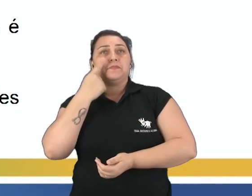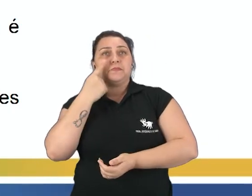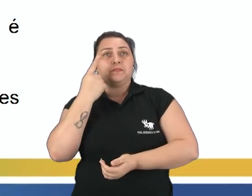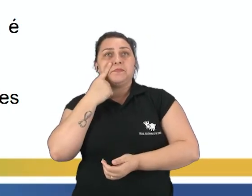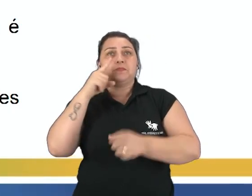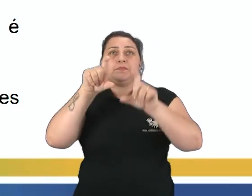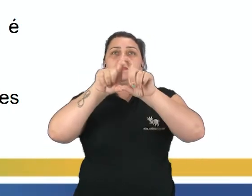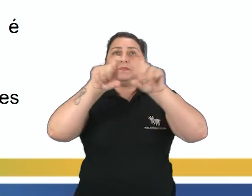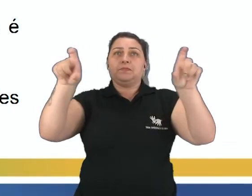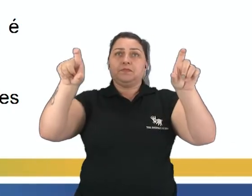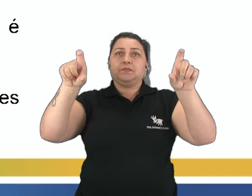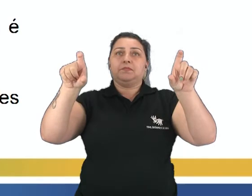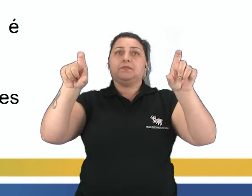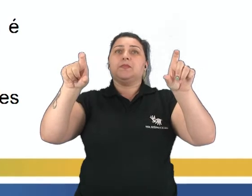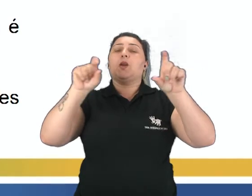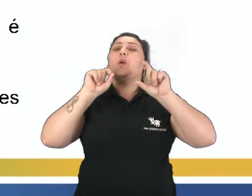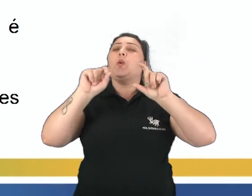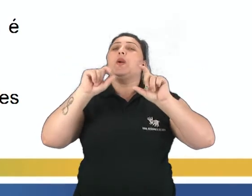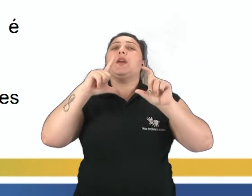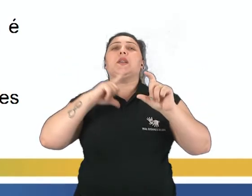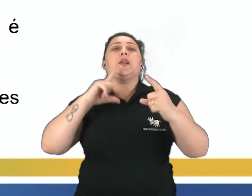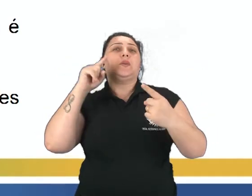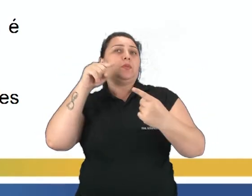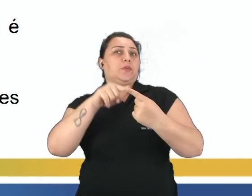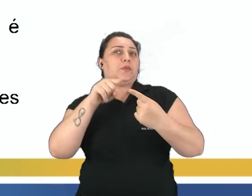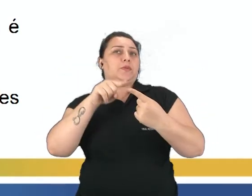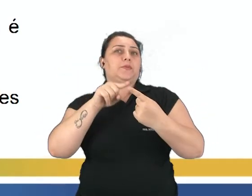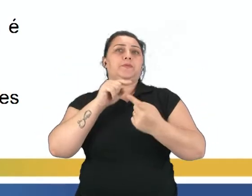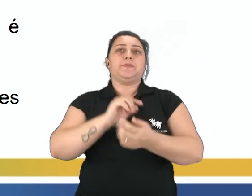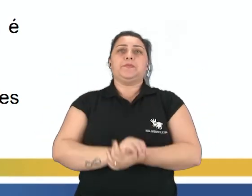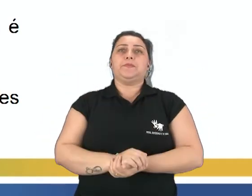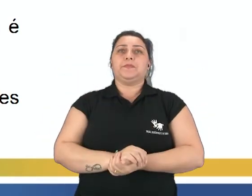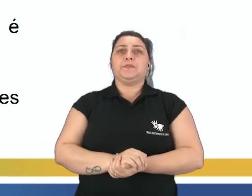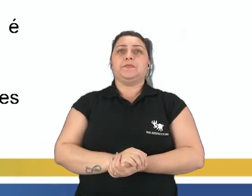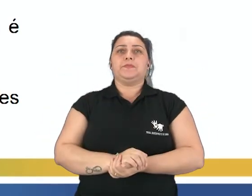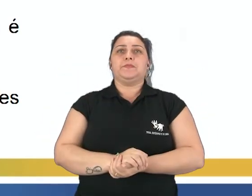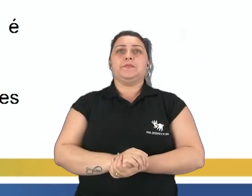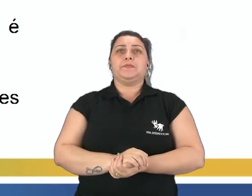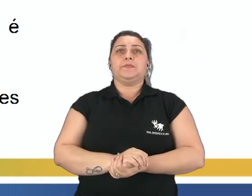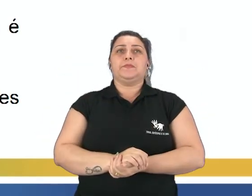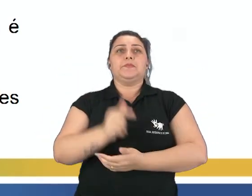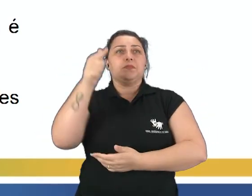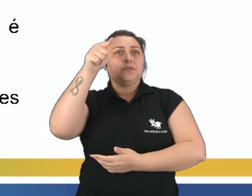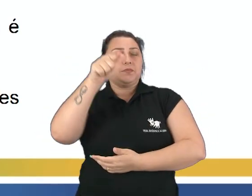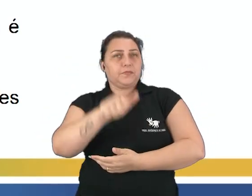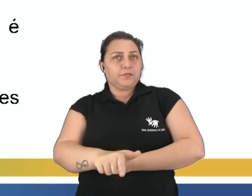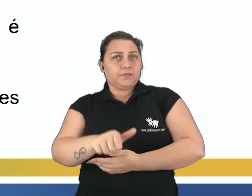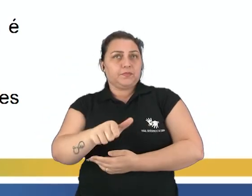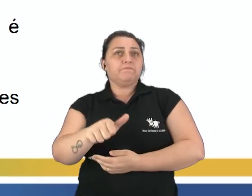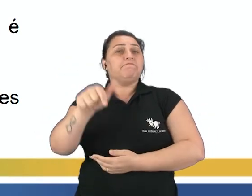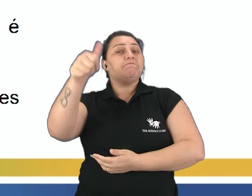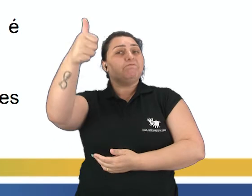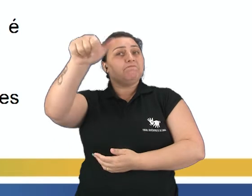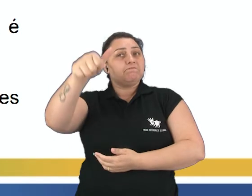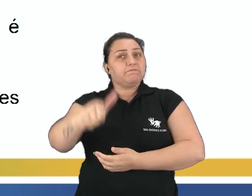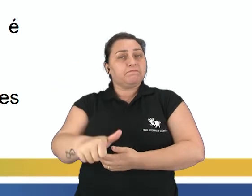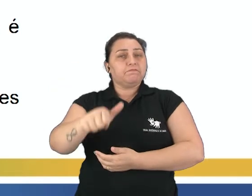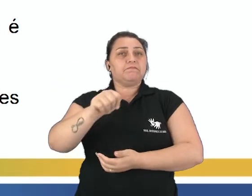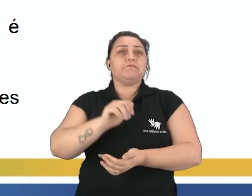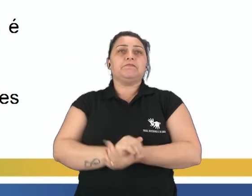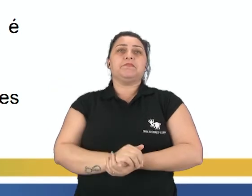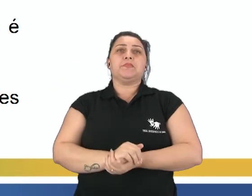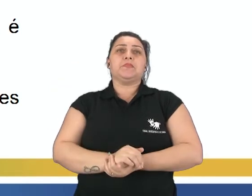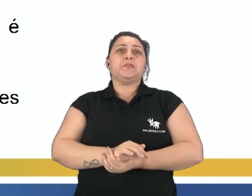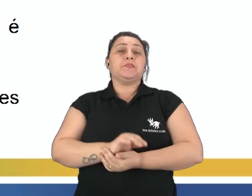Observe os quadrinhos e veja a mensagem que ele transmite. Novamente, a gente tem que analisar aqui,